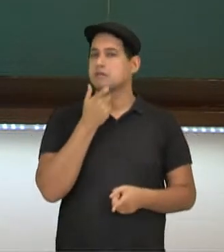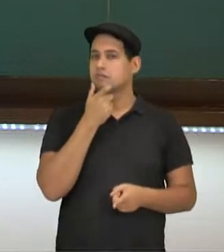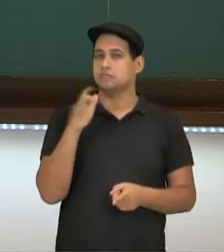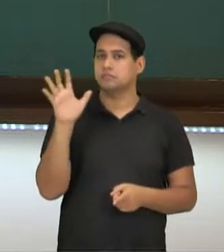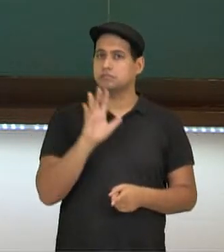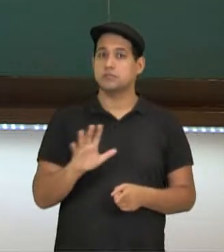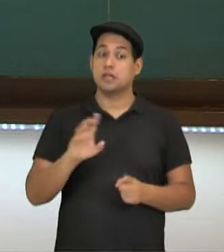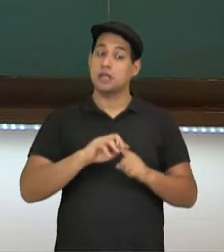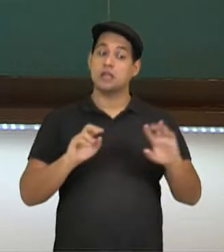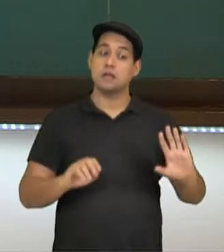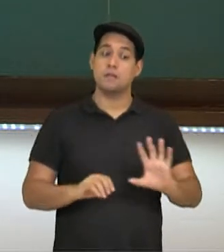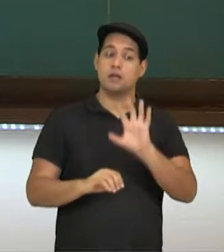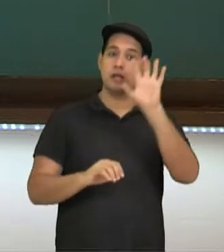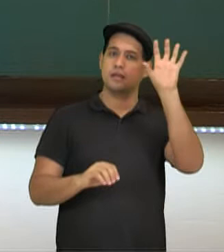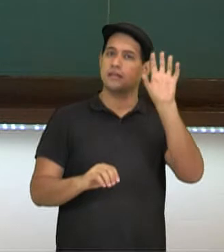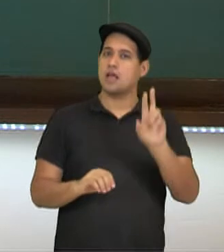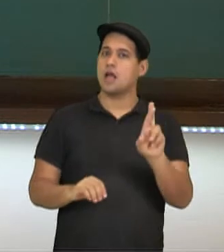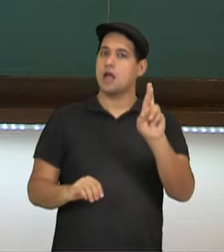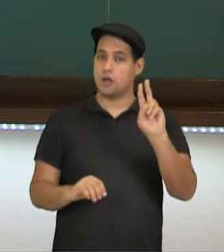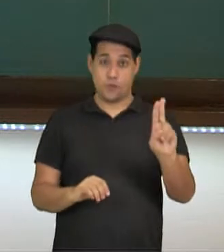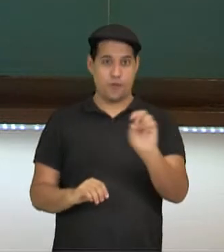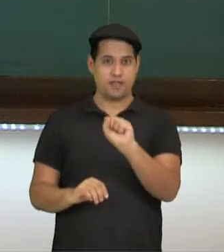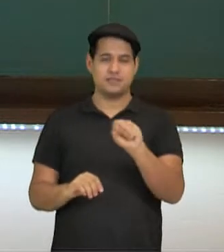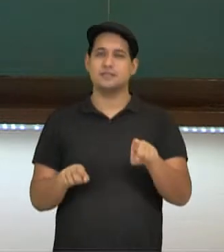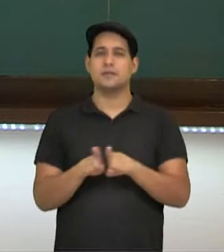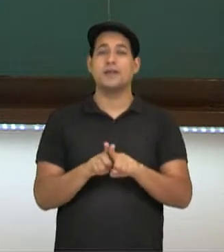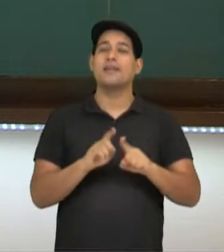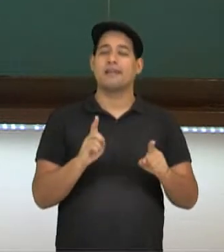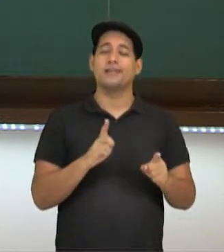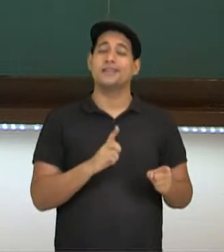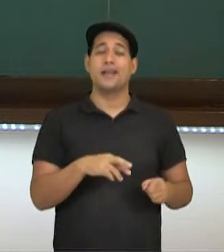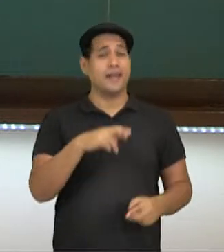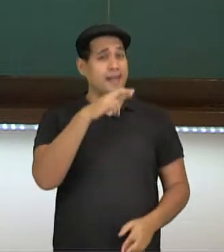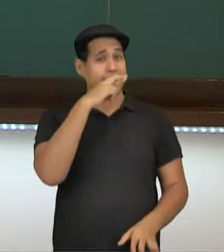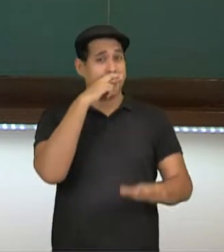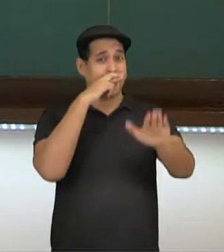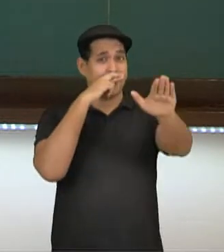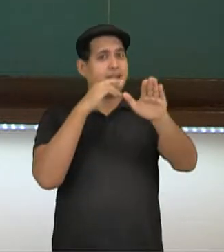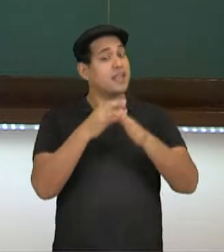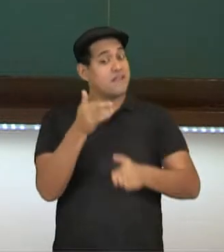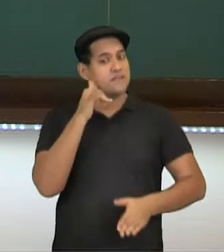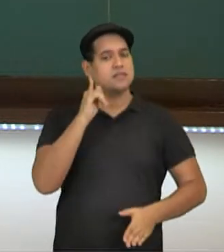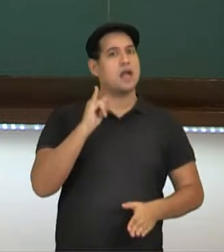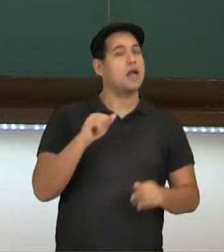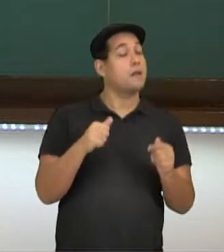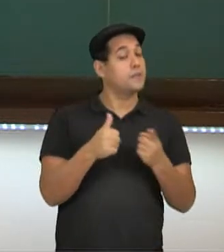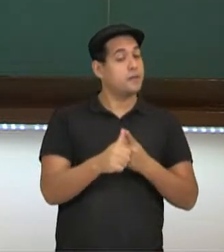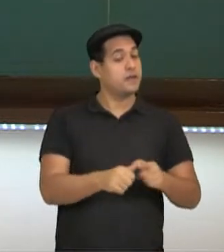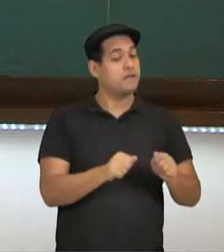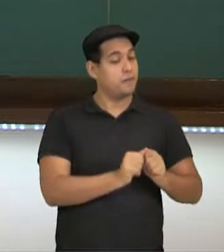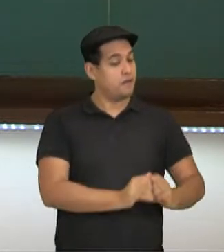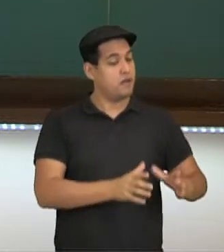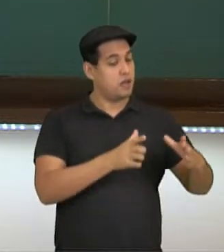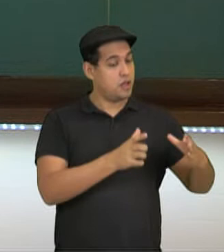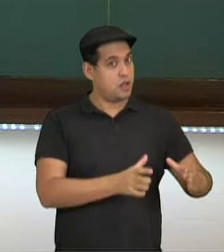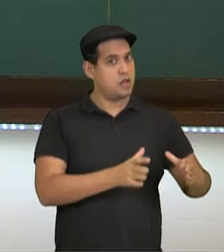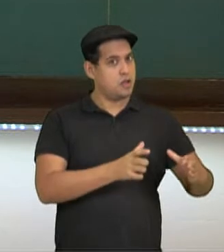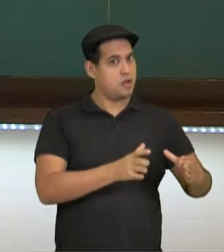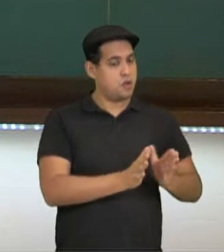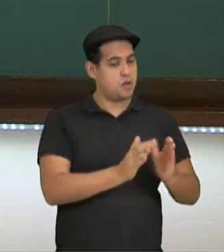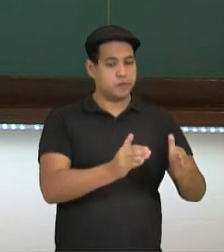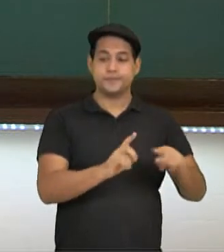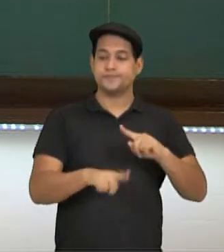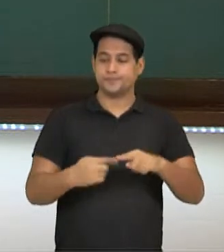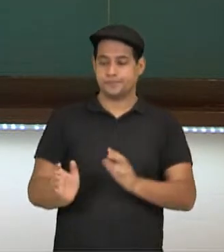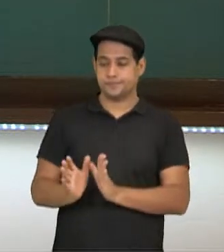também enfrentando a Rússia na época. Isso aqui era o que o Hitler procurava evitar. Primeiro vamos fazer uma frente no Ocidente e depois vamos fazer uma frente no